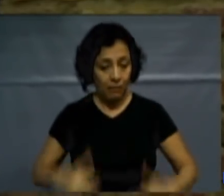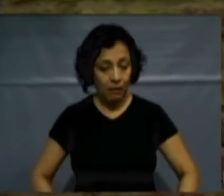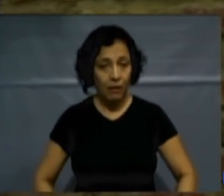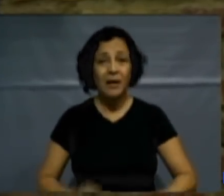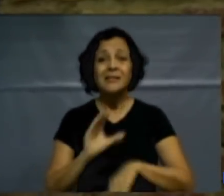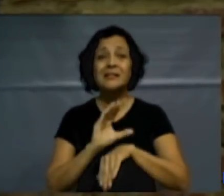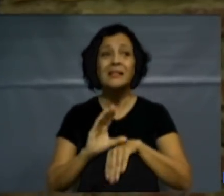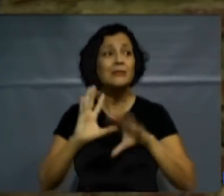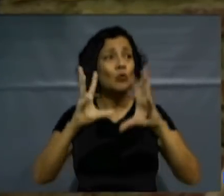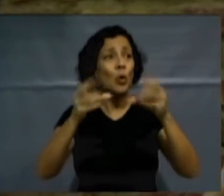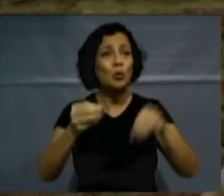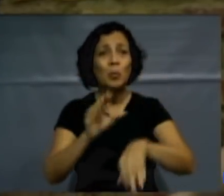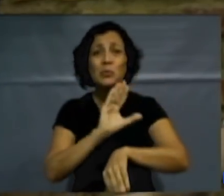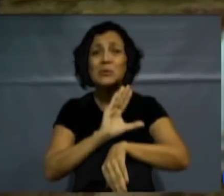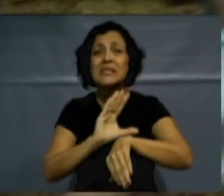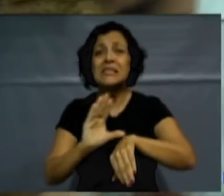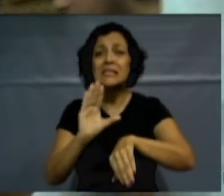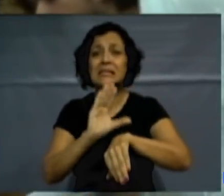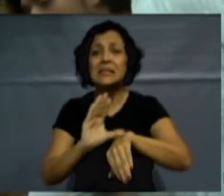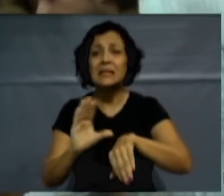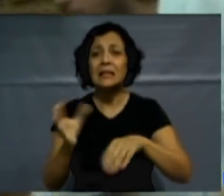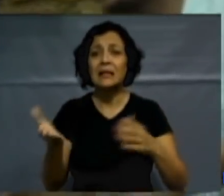seria isso?